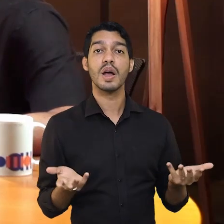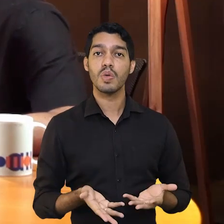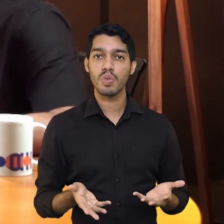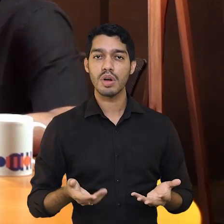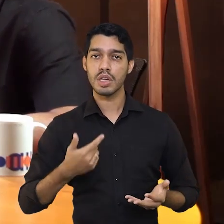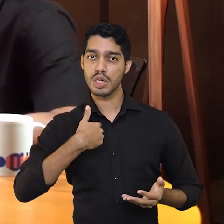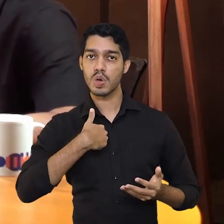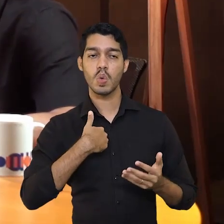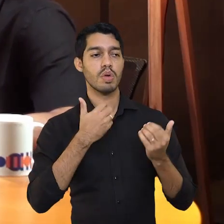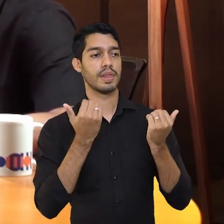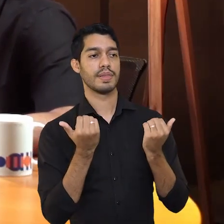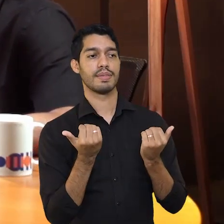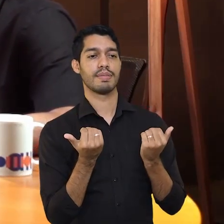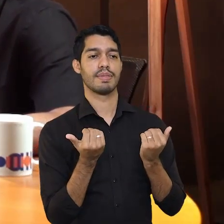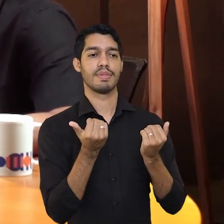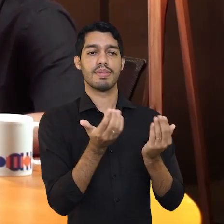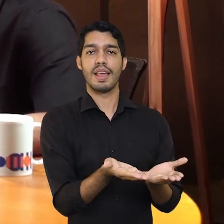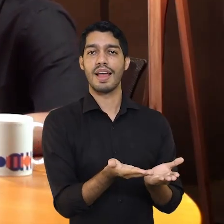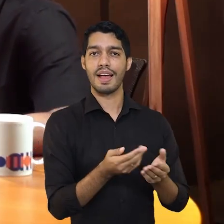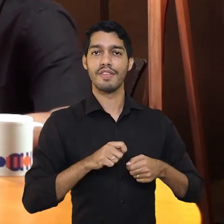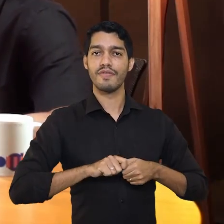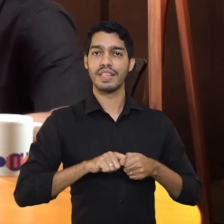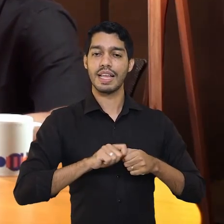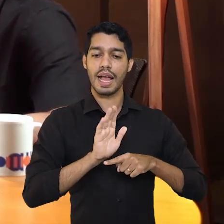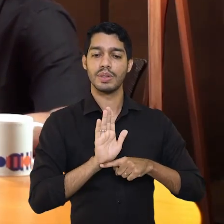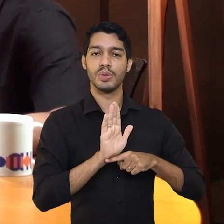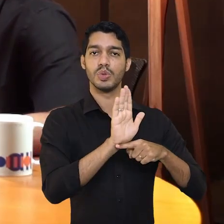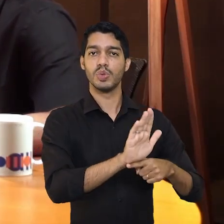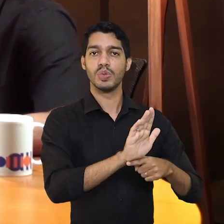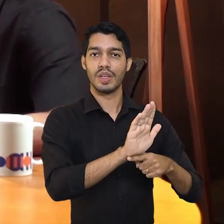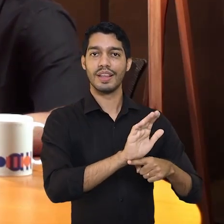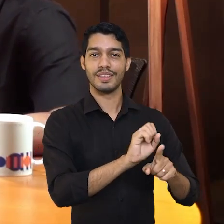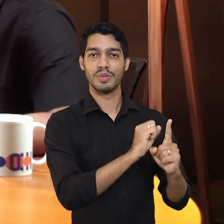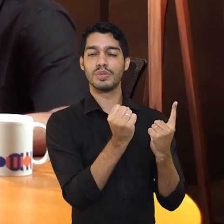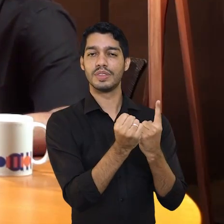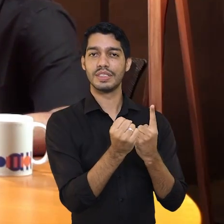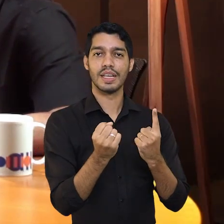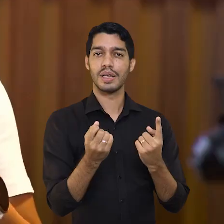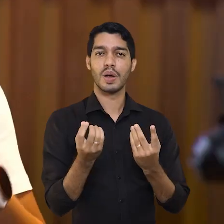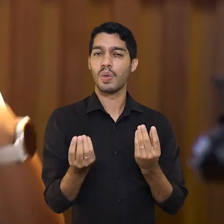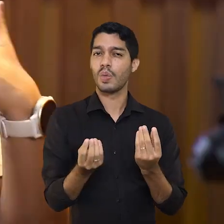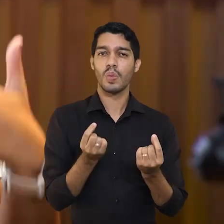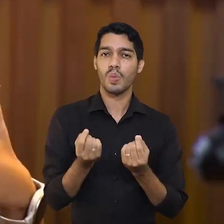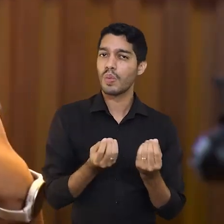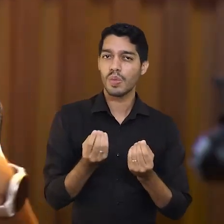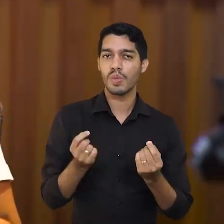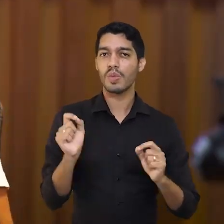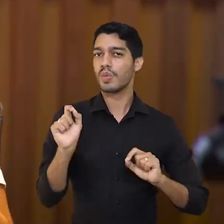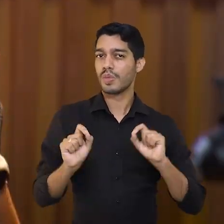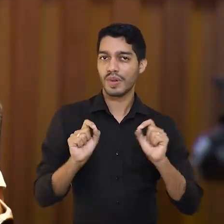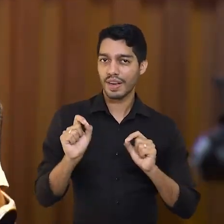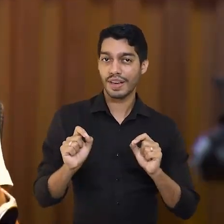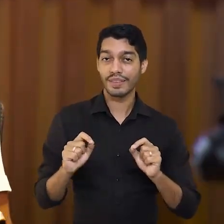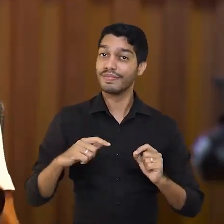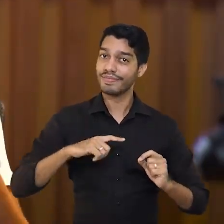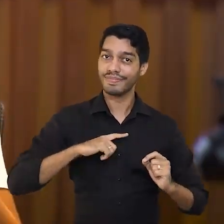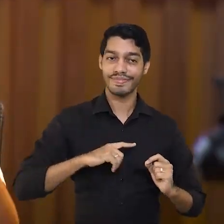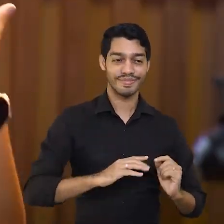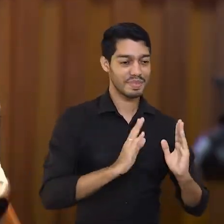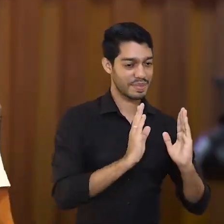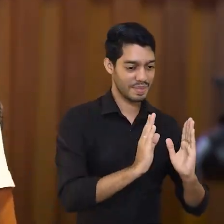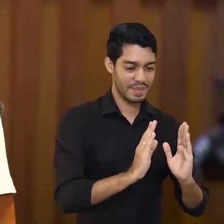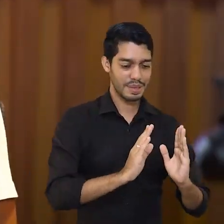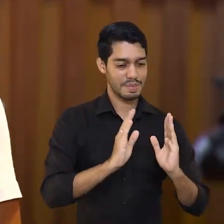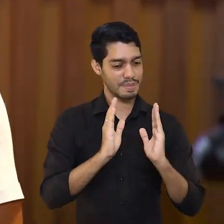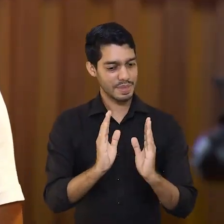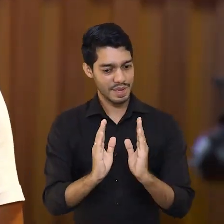sei quem eu sei da minha relação com o mundo, o que eu quero entregar para essa sociedade, o que eu quero me desenvolver